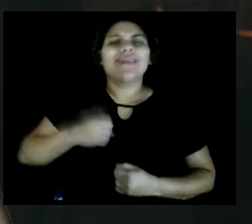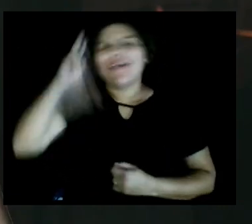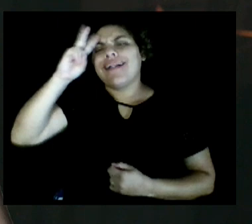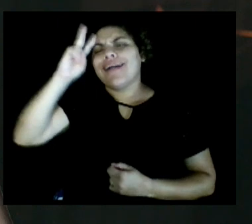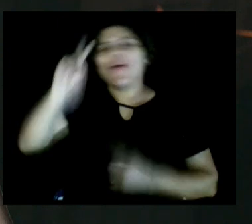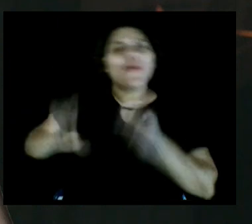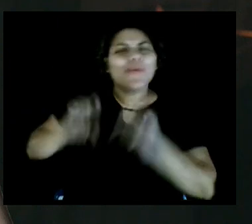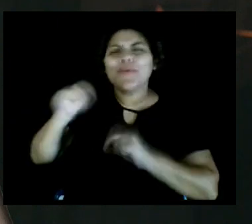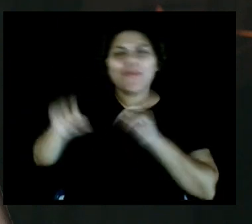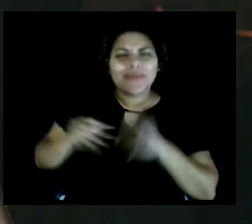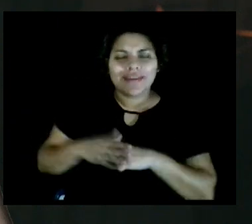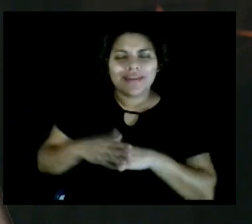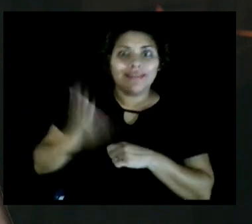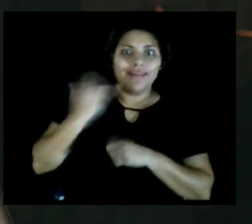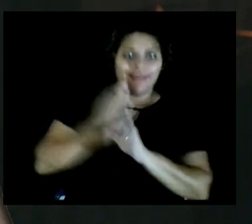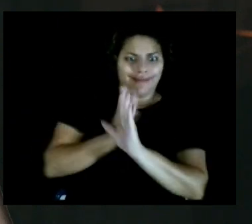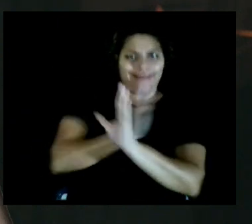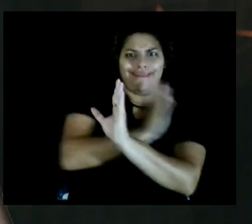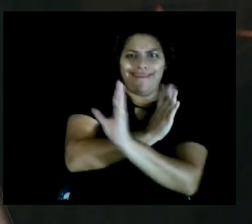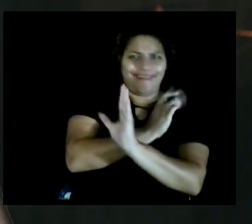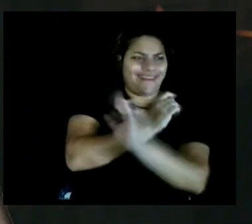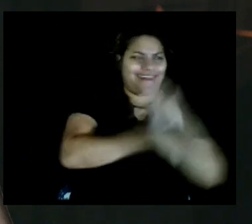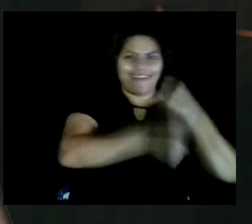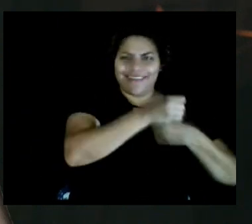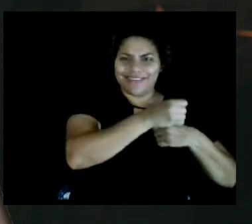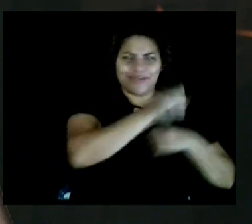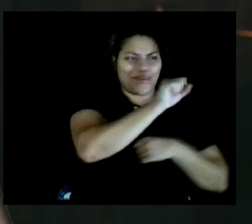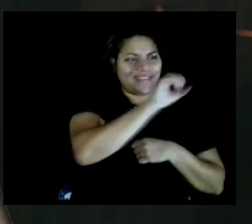anos 70 também? Então, o telefone tá na tela,